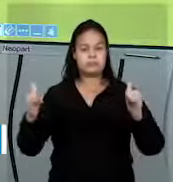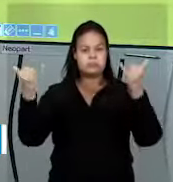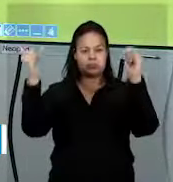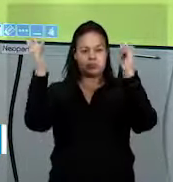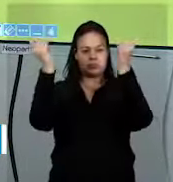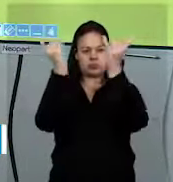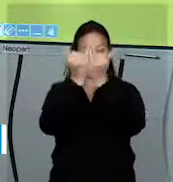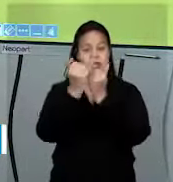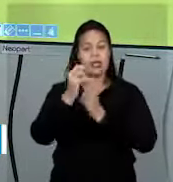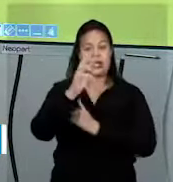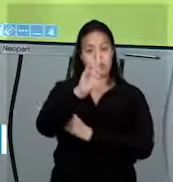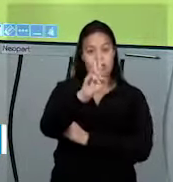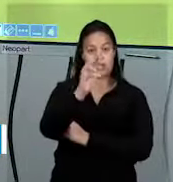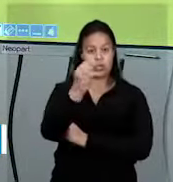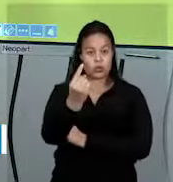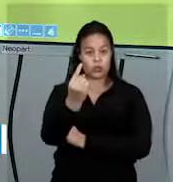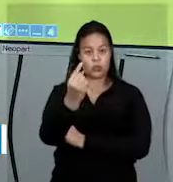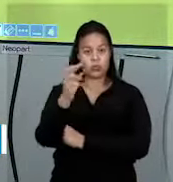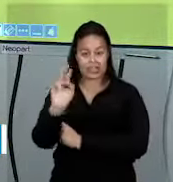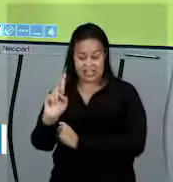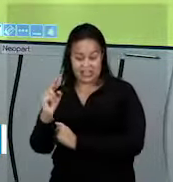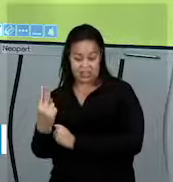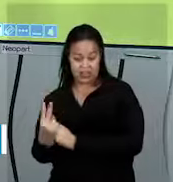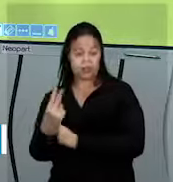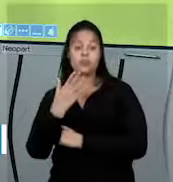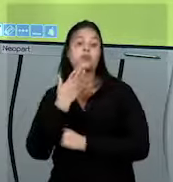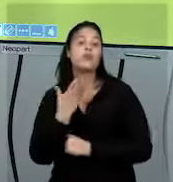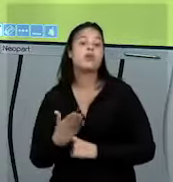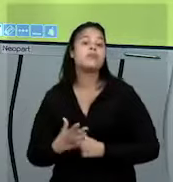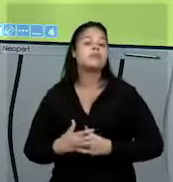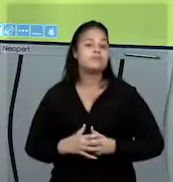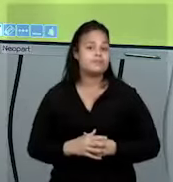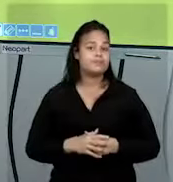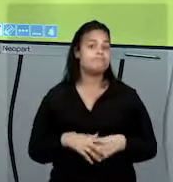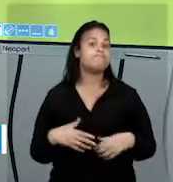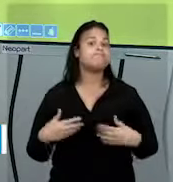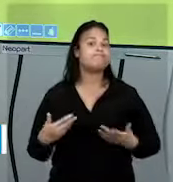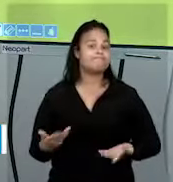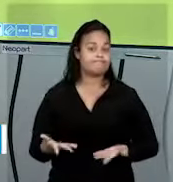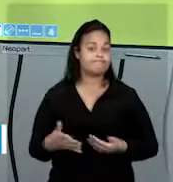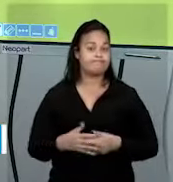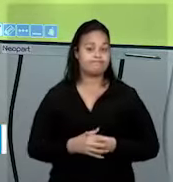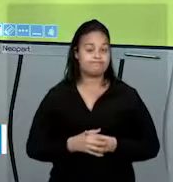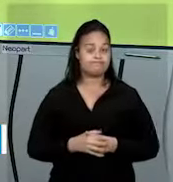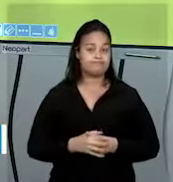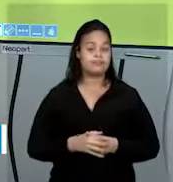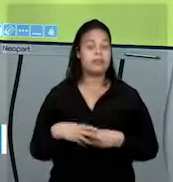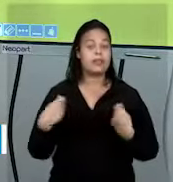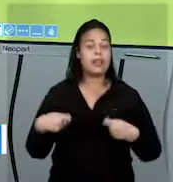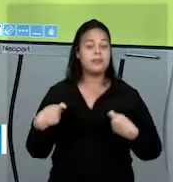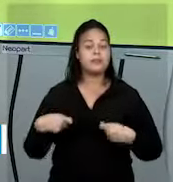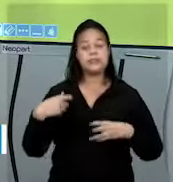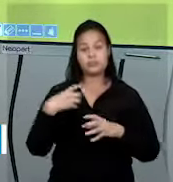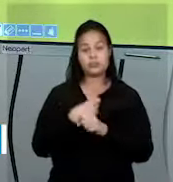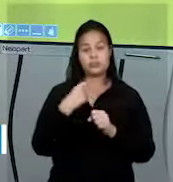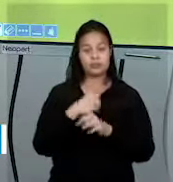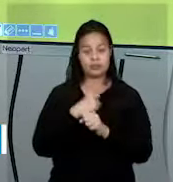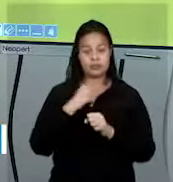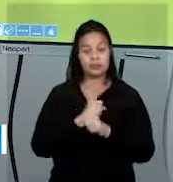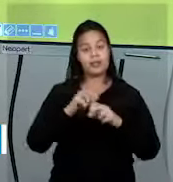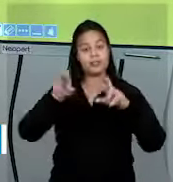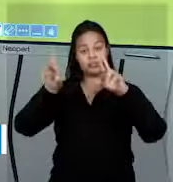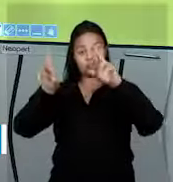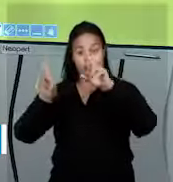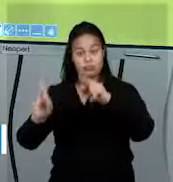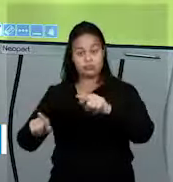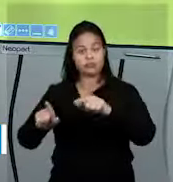atravessa R1 e R2. Para isso, nós vamos calcular a